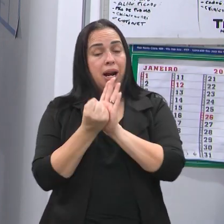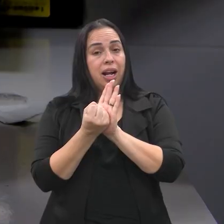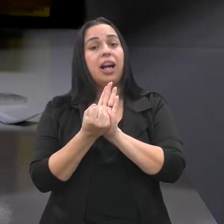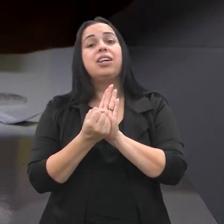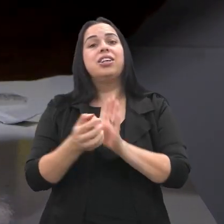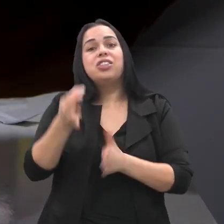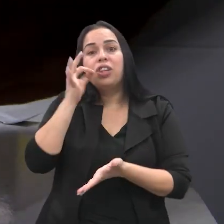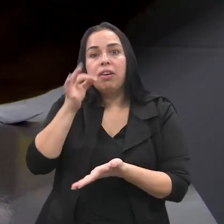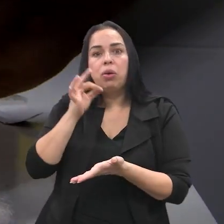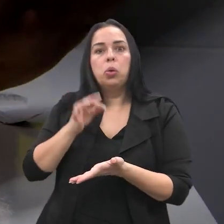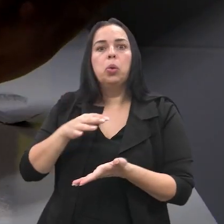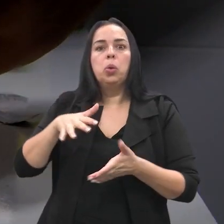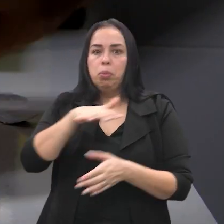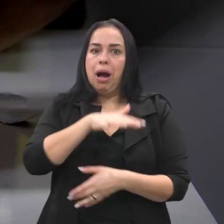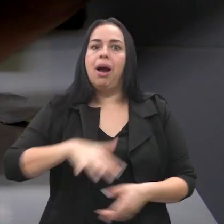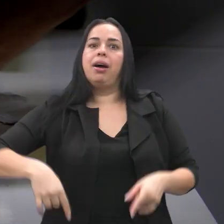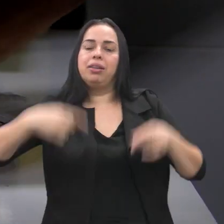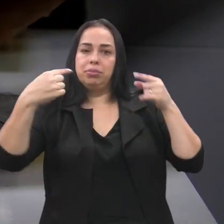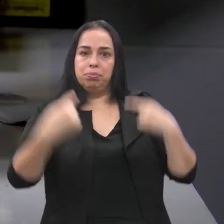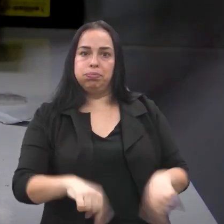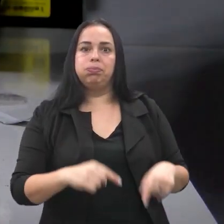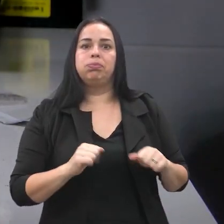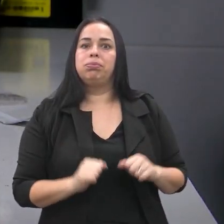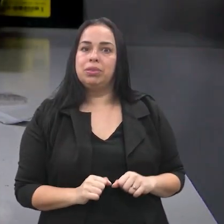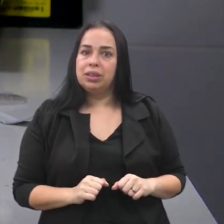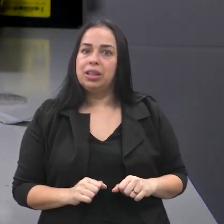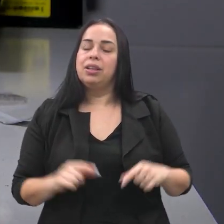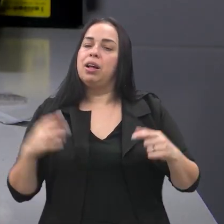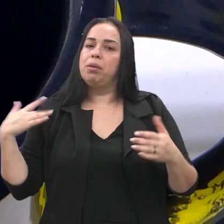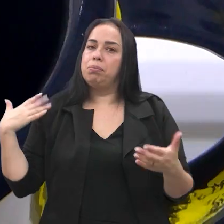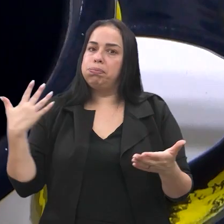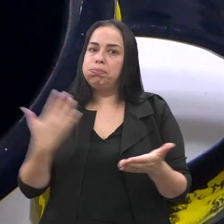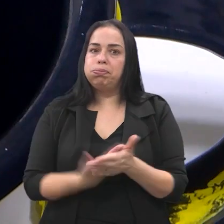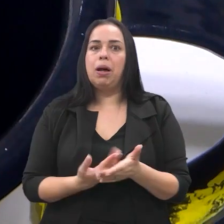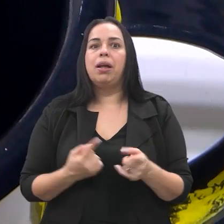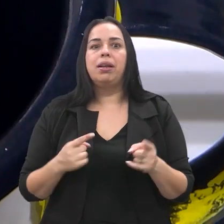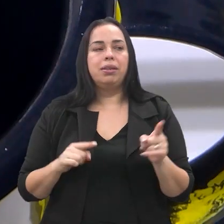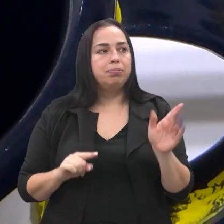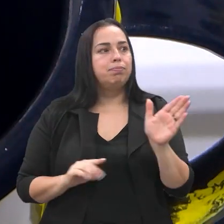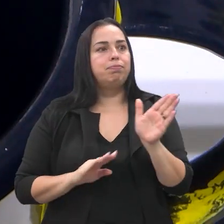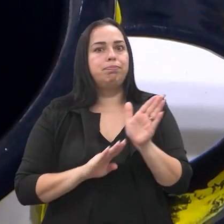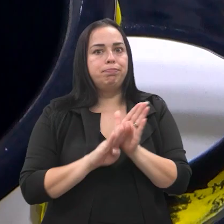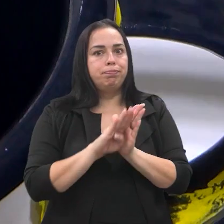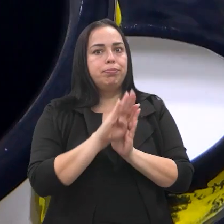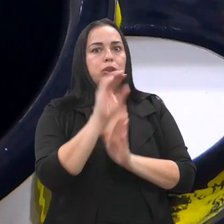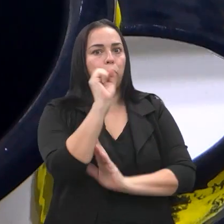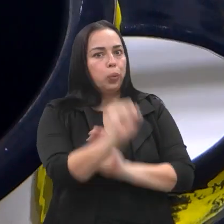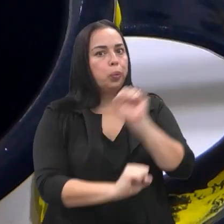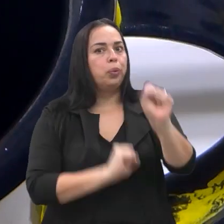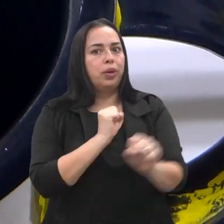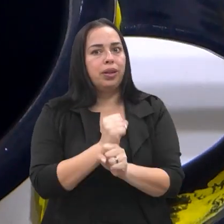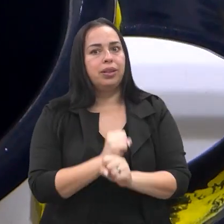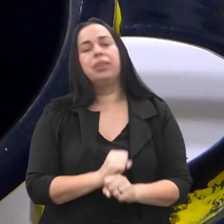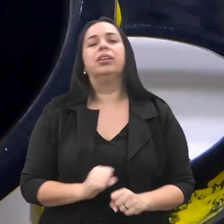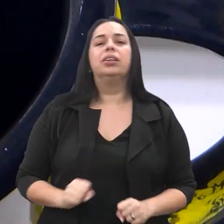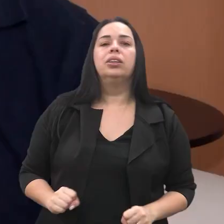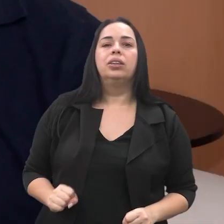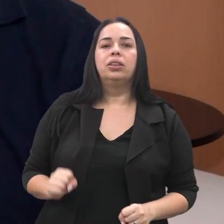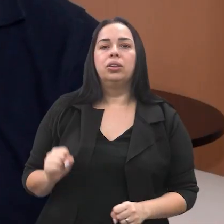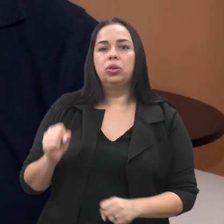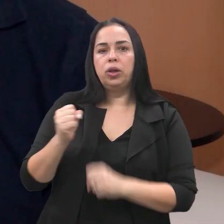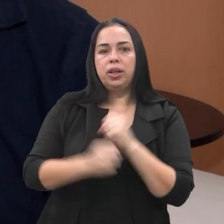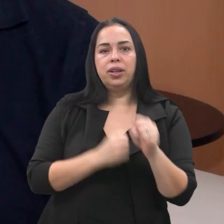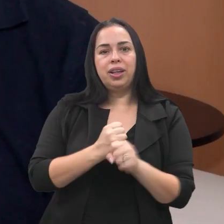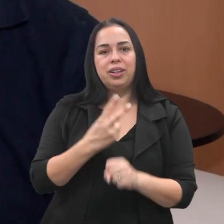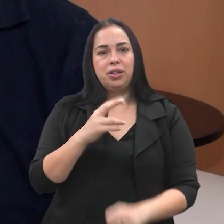2021. Um ramo desafiador. Desde que abriu o comércio, enfrenta as altas nos preços todos os anos.